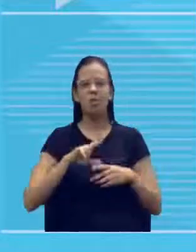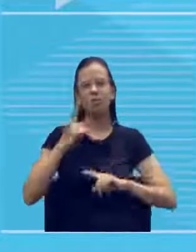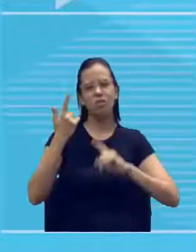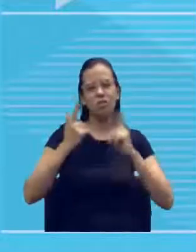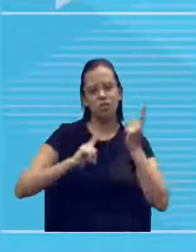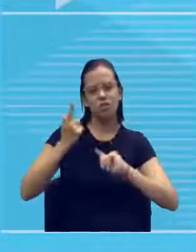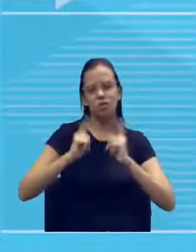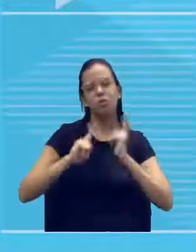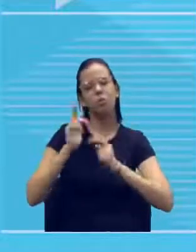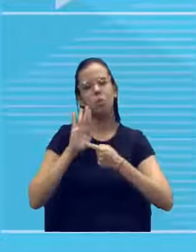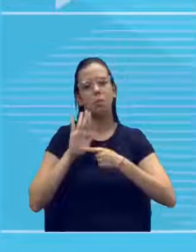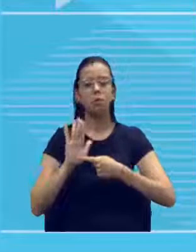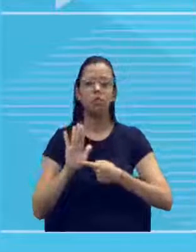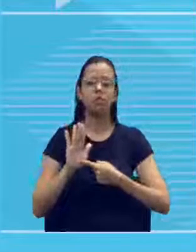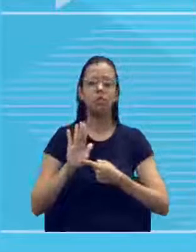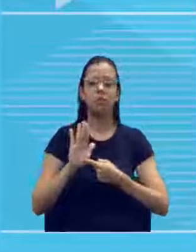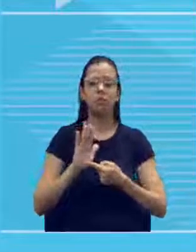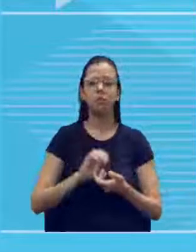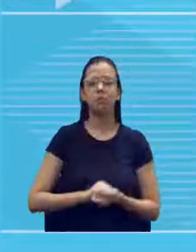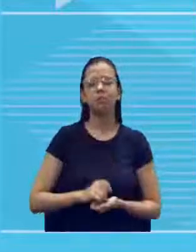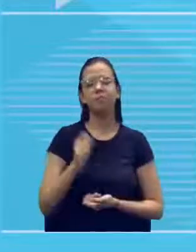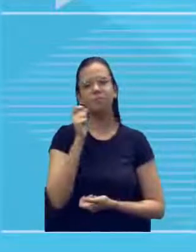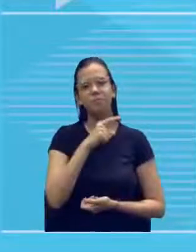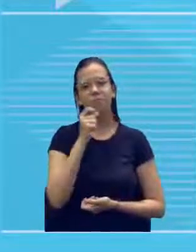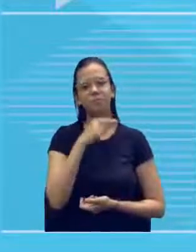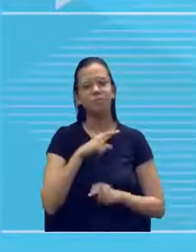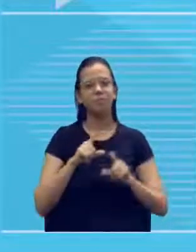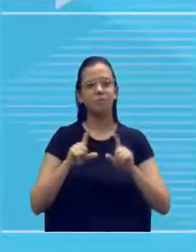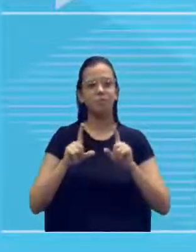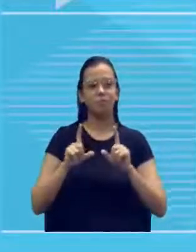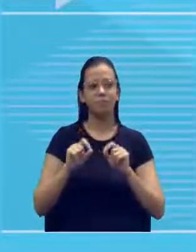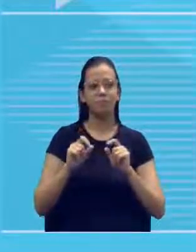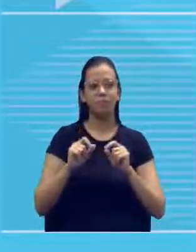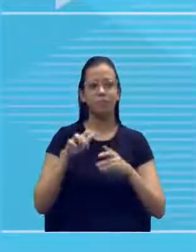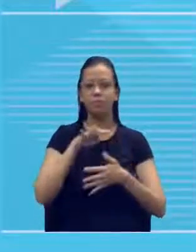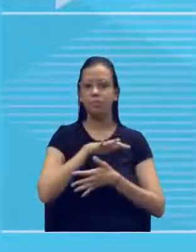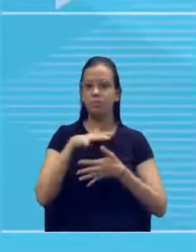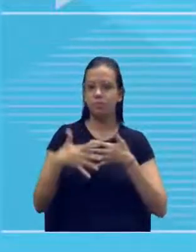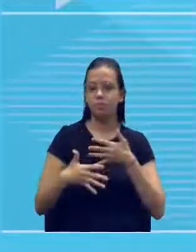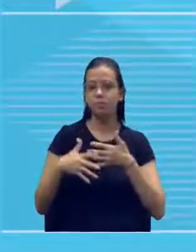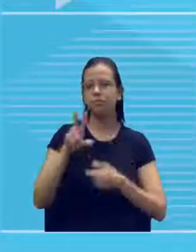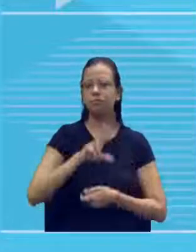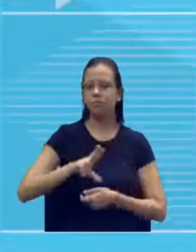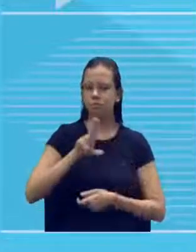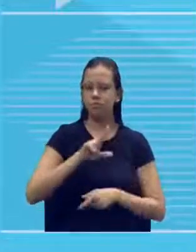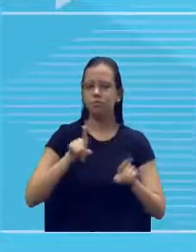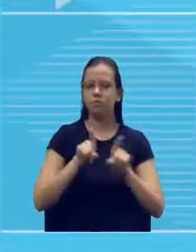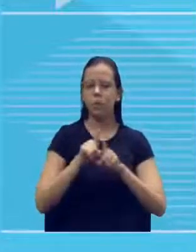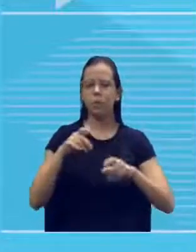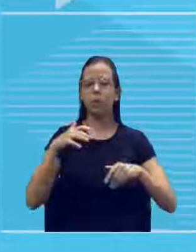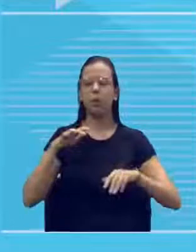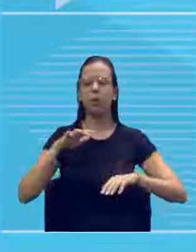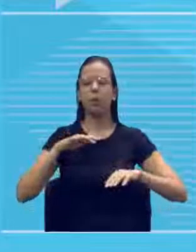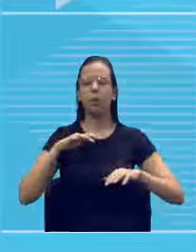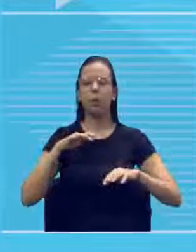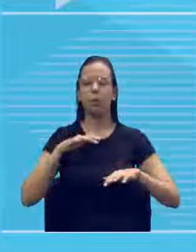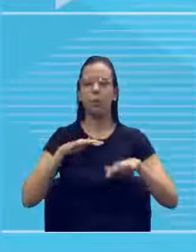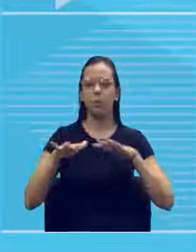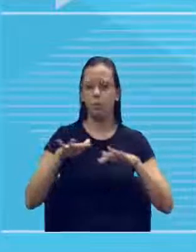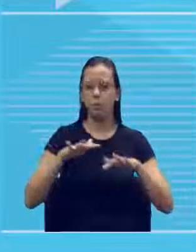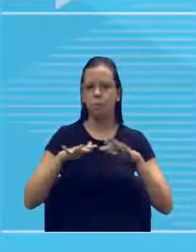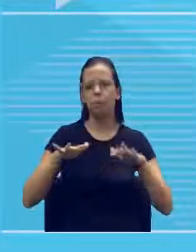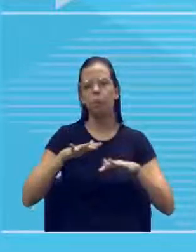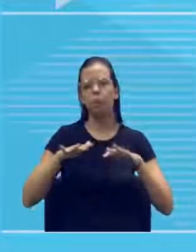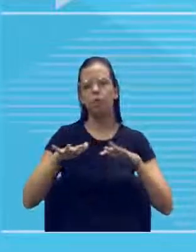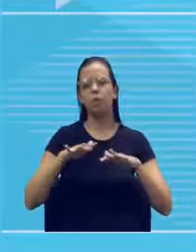calor? Engraçado, né, Andressa? Que as libras, elas fazem mais ou menos isso, né? Elas fazem com que a gente